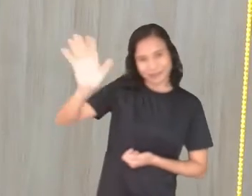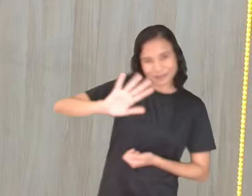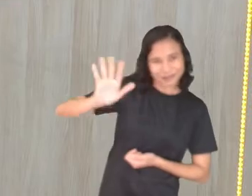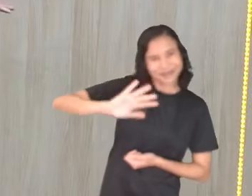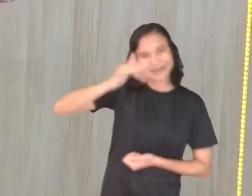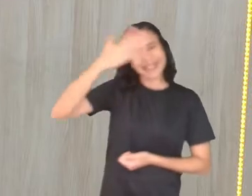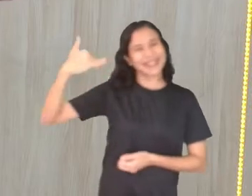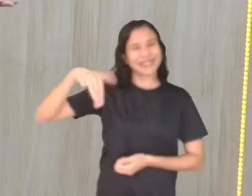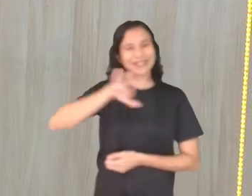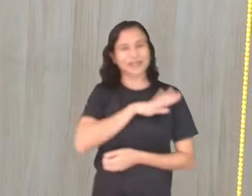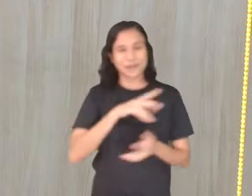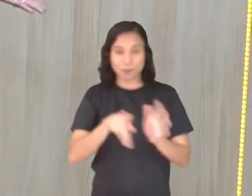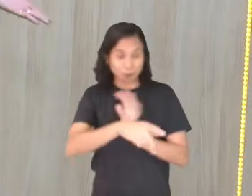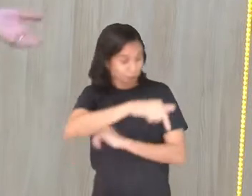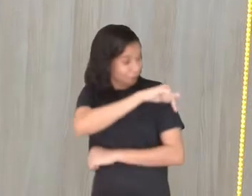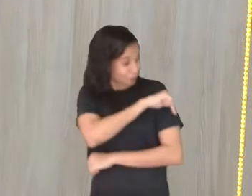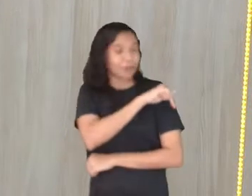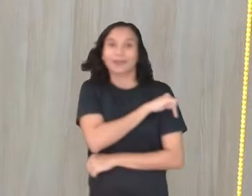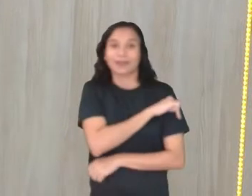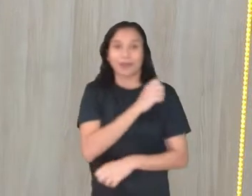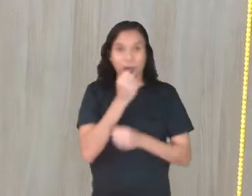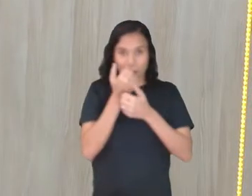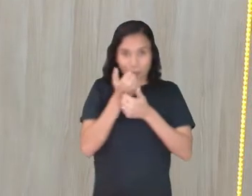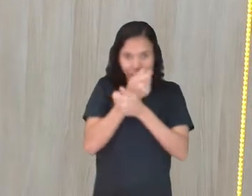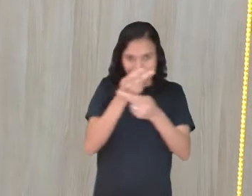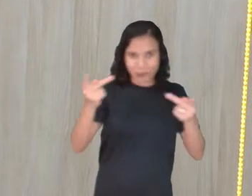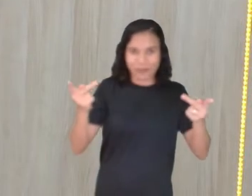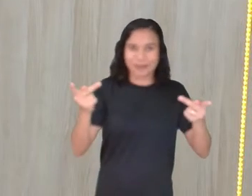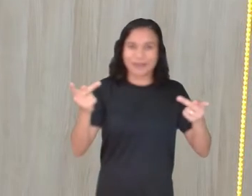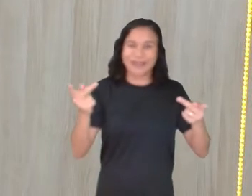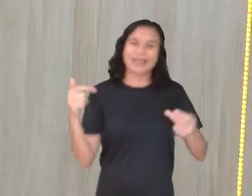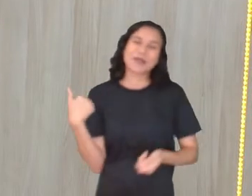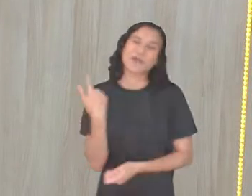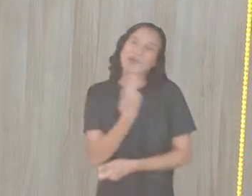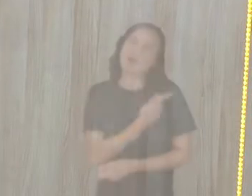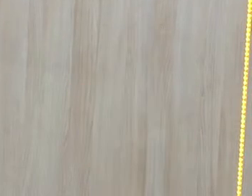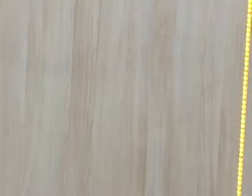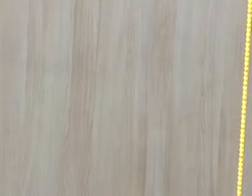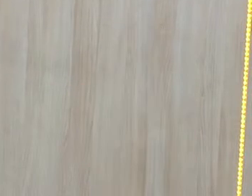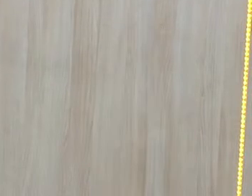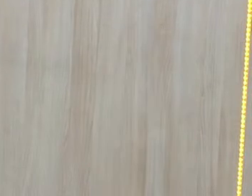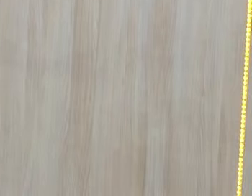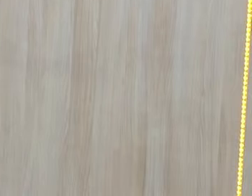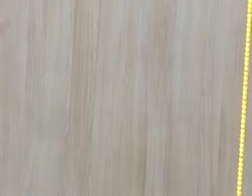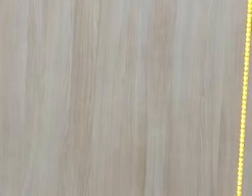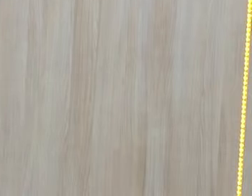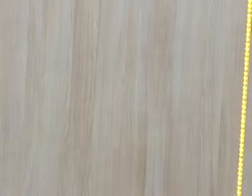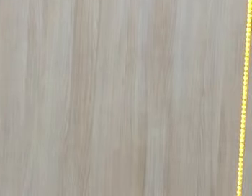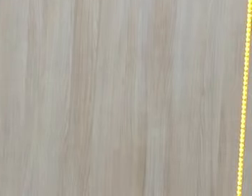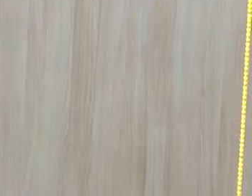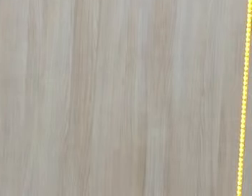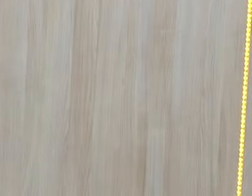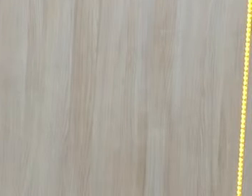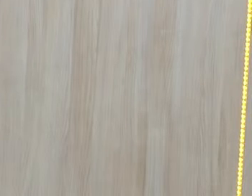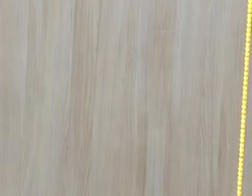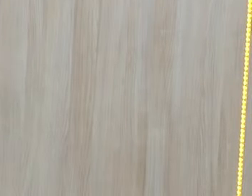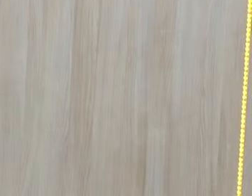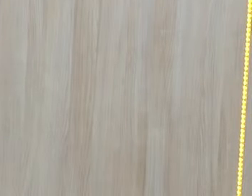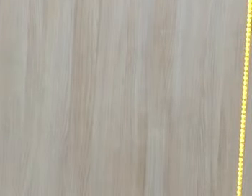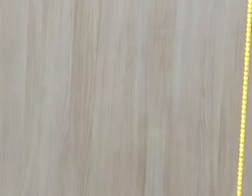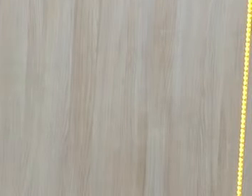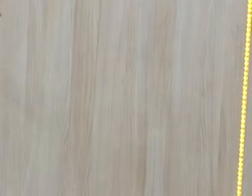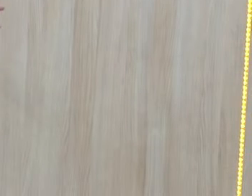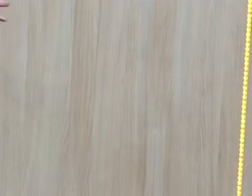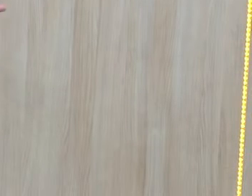Olá, meu povo do sétimo ano, tudo bem com vocês? Estamos de novo aqui, né? Voltando aí pós